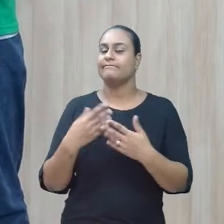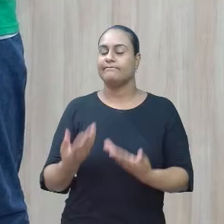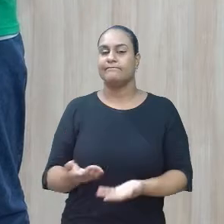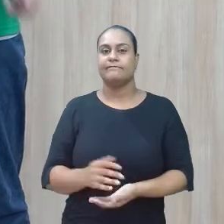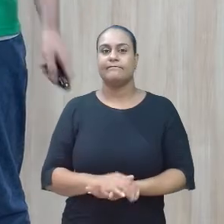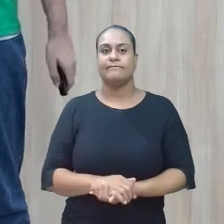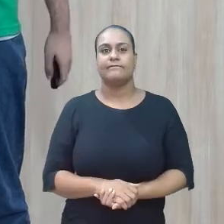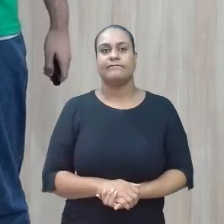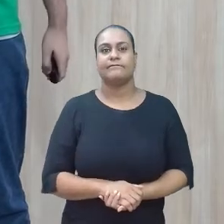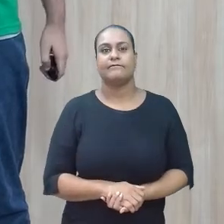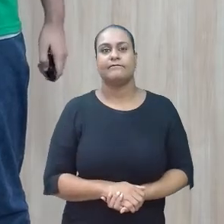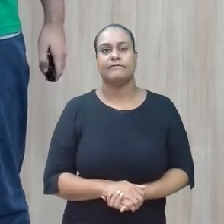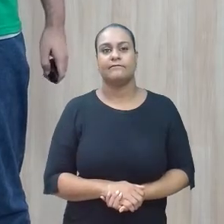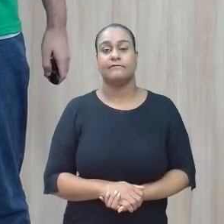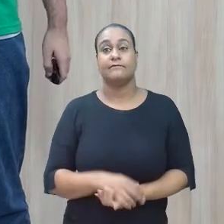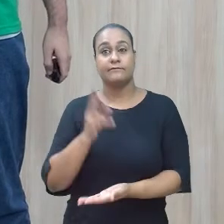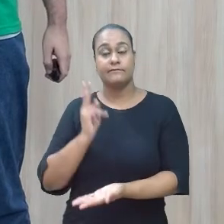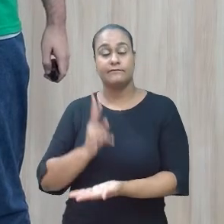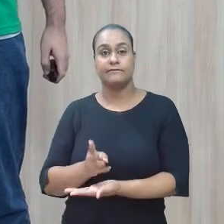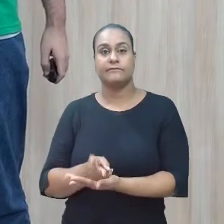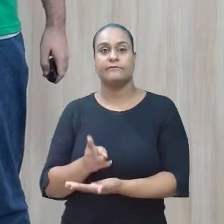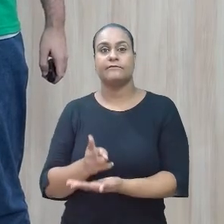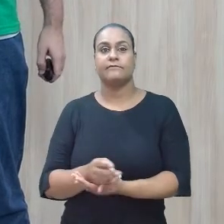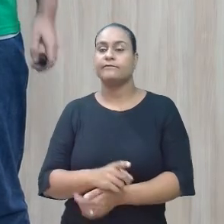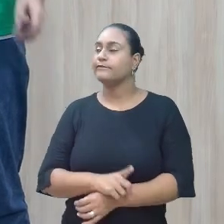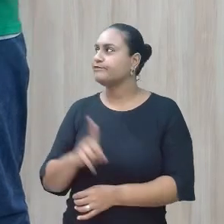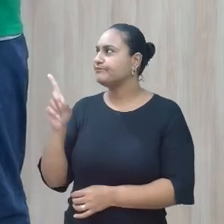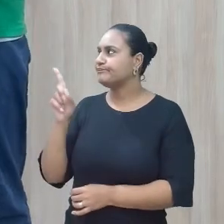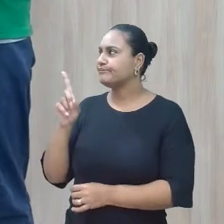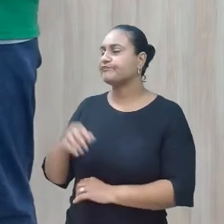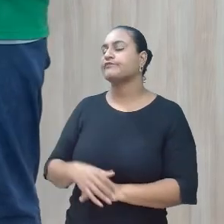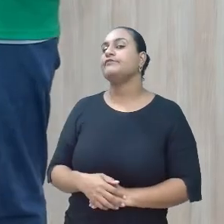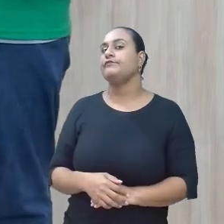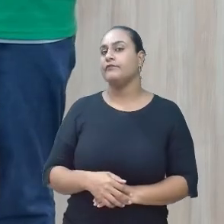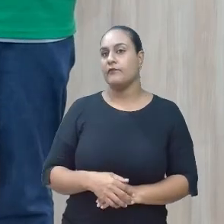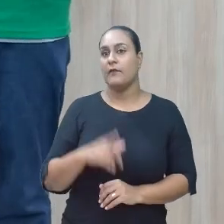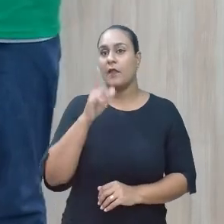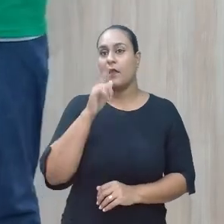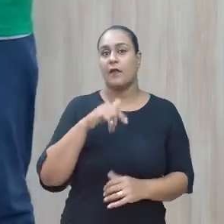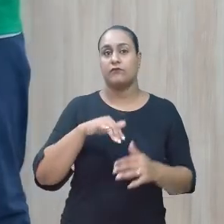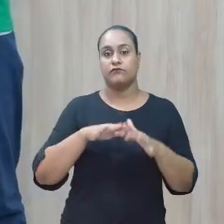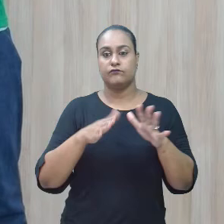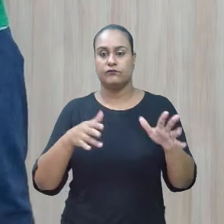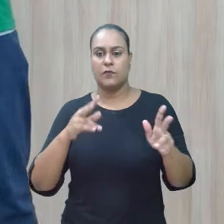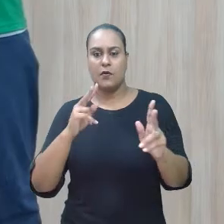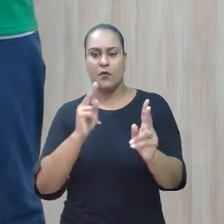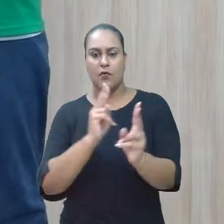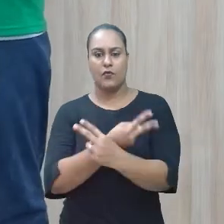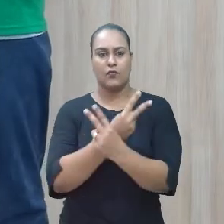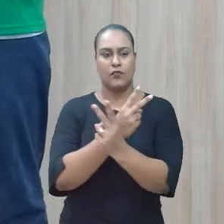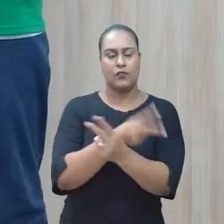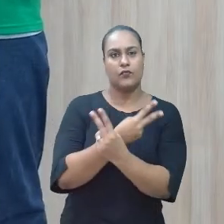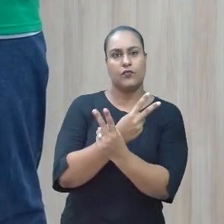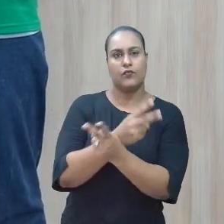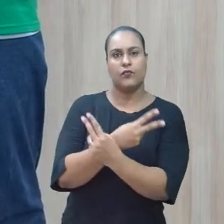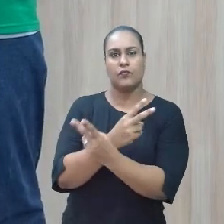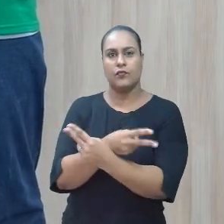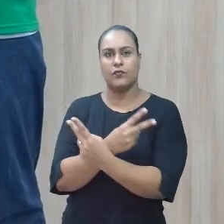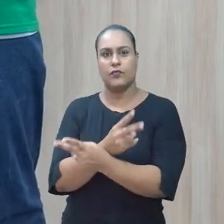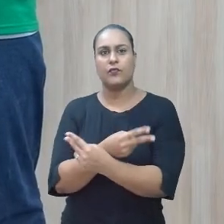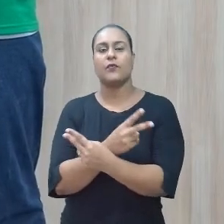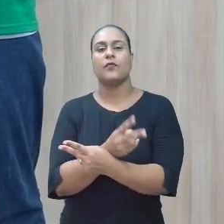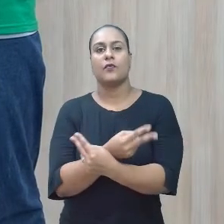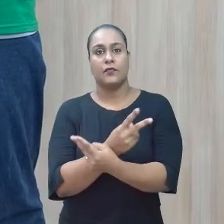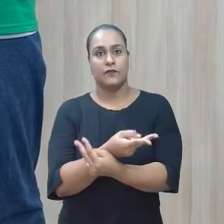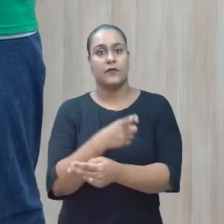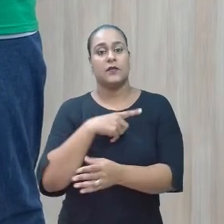né? Seguindo, as correntes marítimas, que vai justamente dar